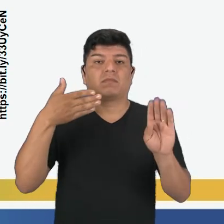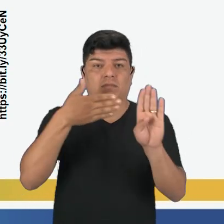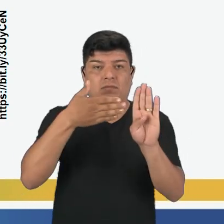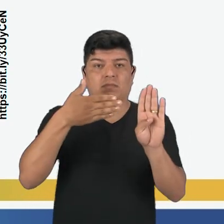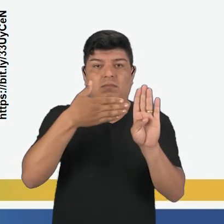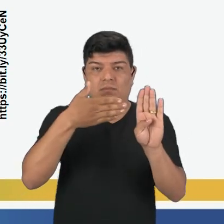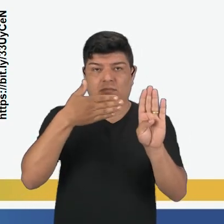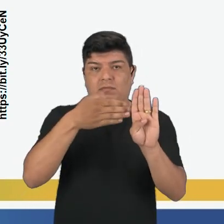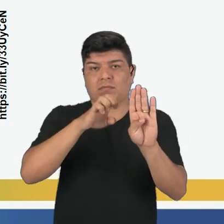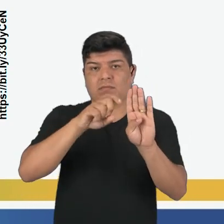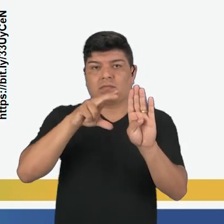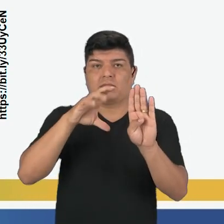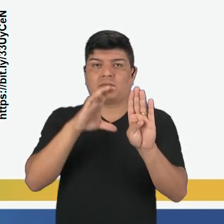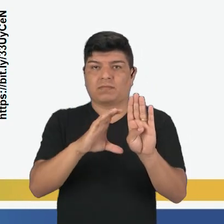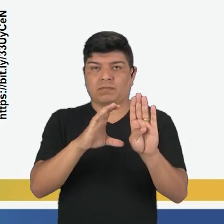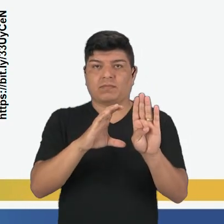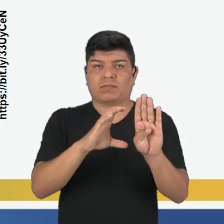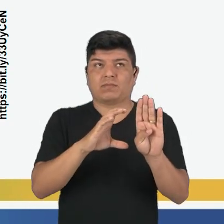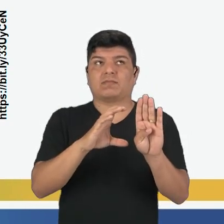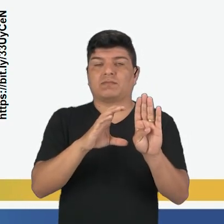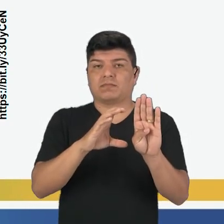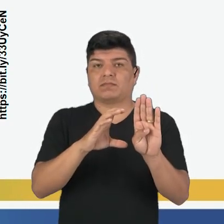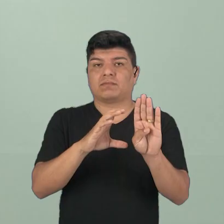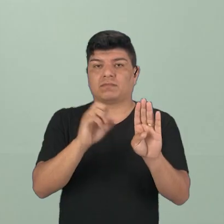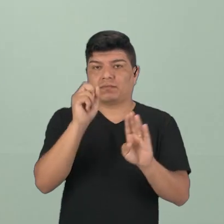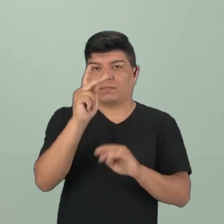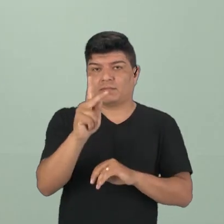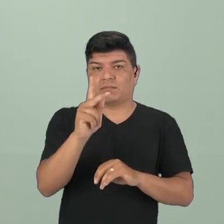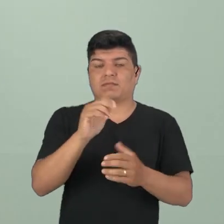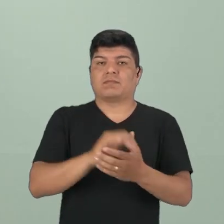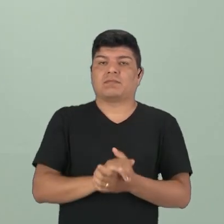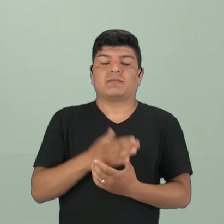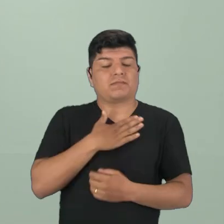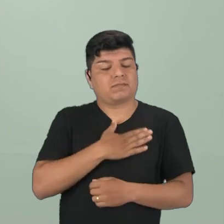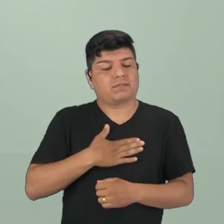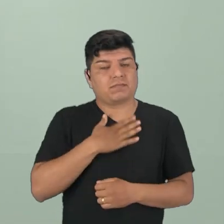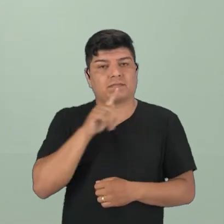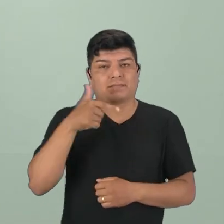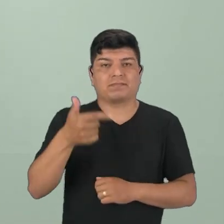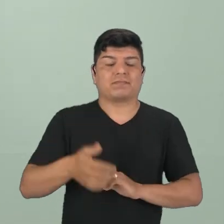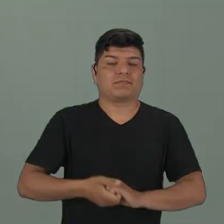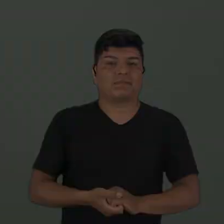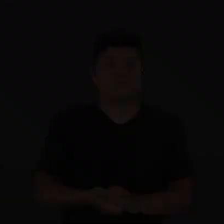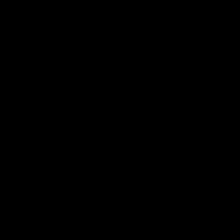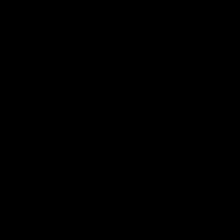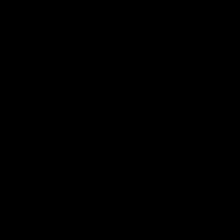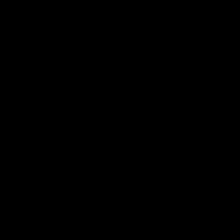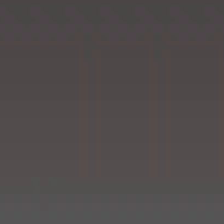consultar essa aula na plataforma Eduque, ok? É um prazer, até a próxima.